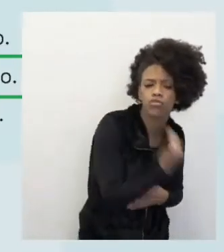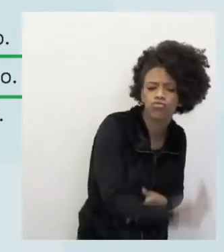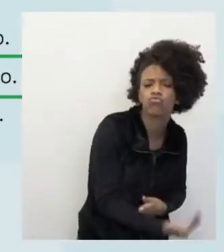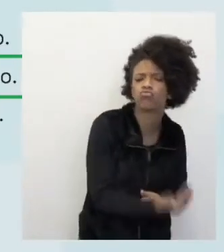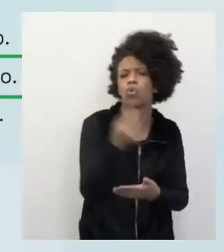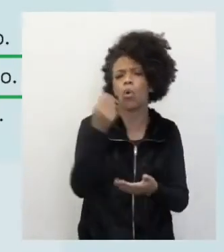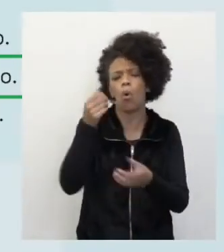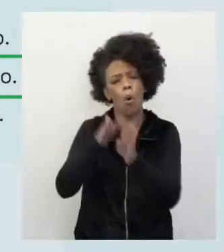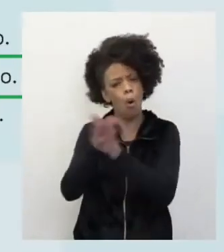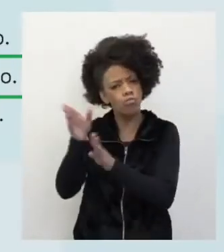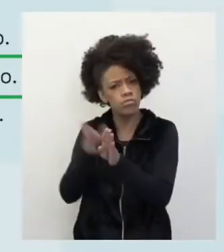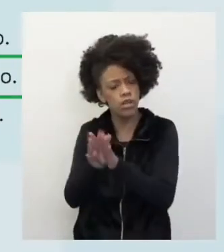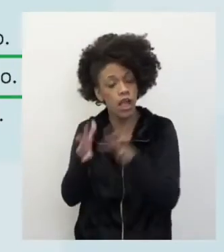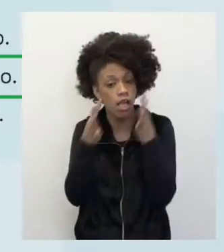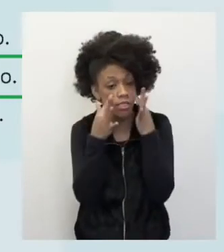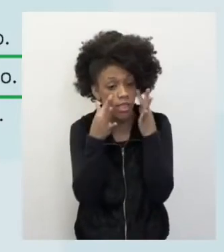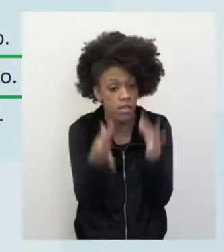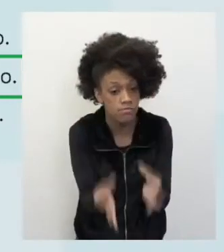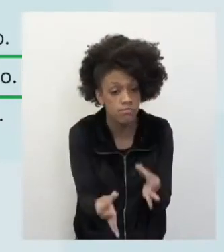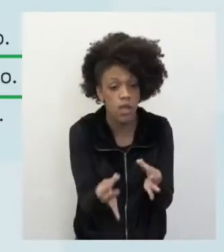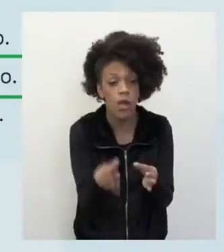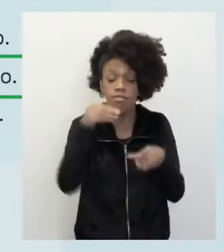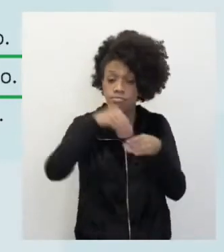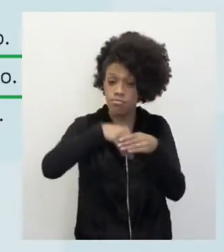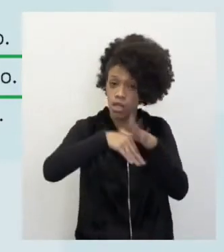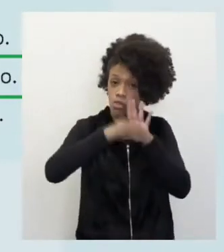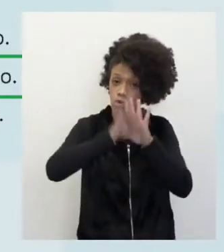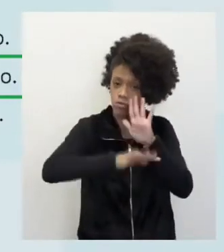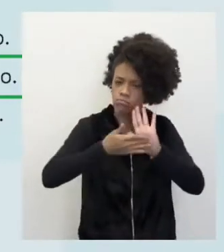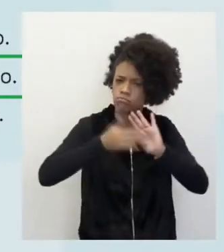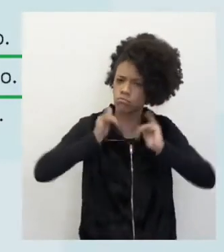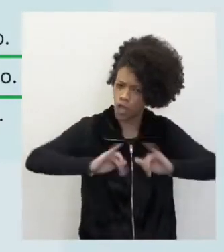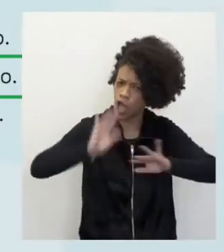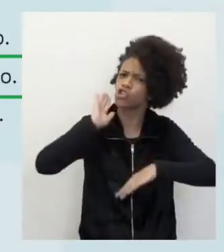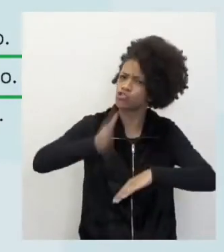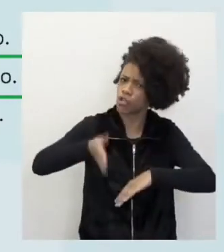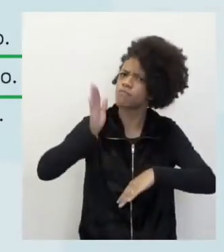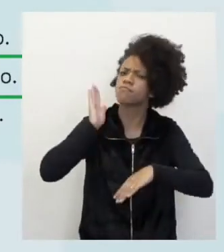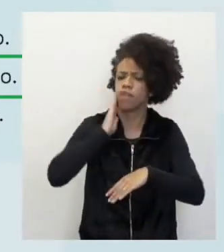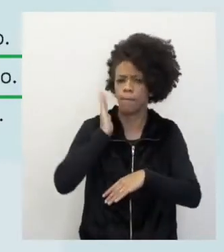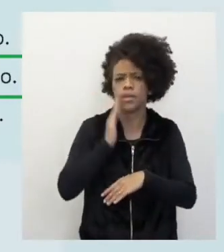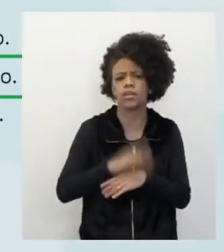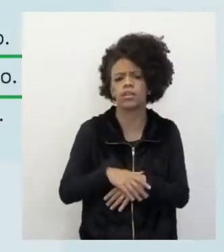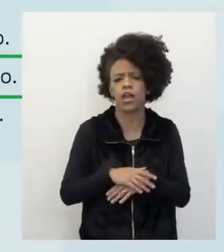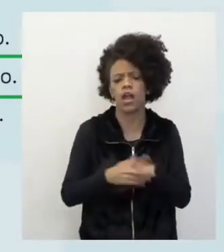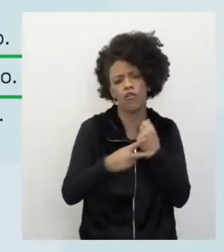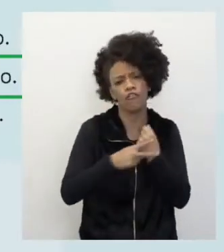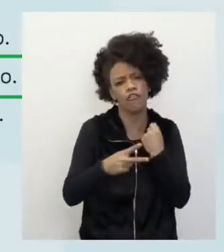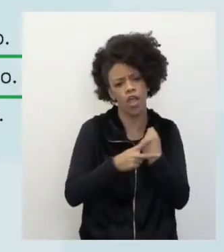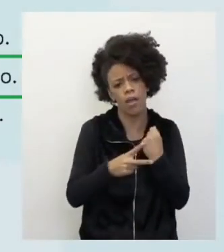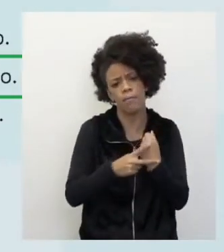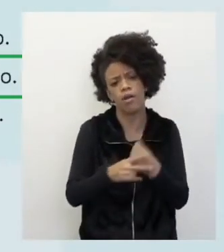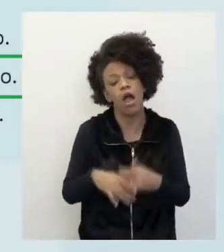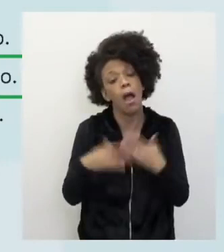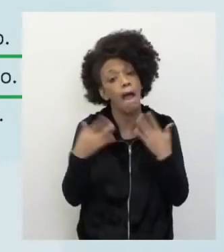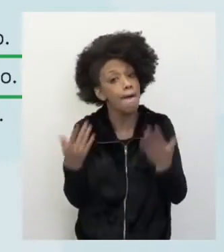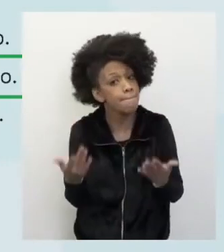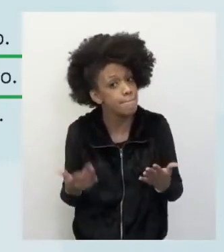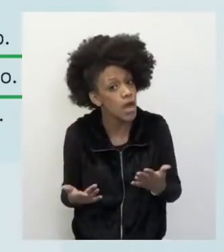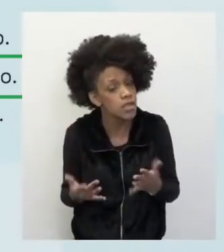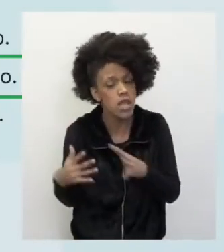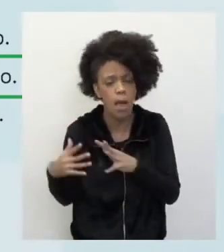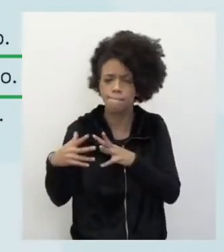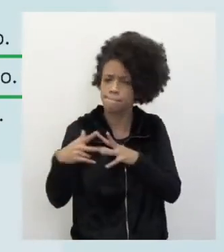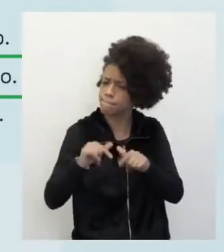bastante atenção que dentro do texto publicitário, a gente já sabia que tinha verbo no imperativo, mas aí eu posso trabalhar toda